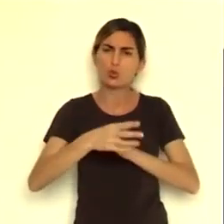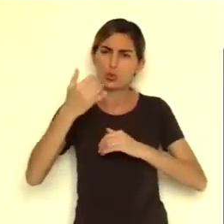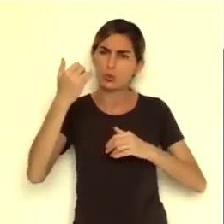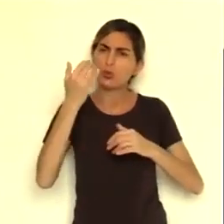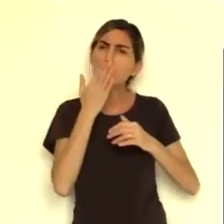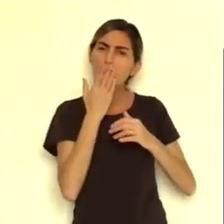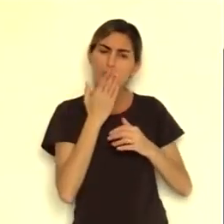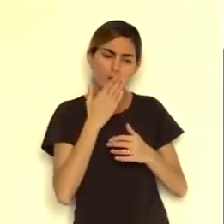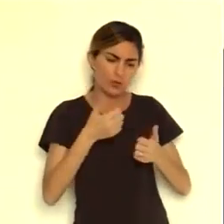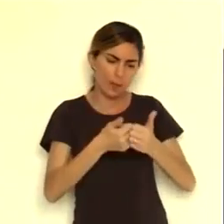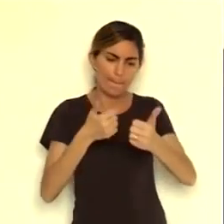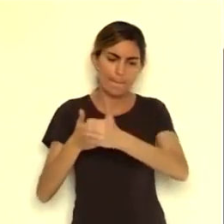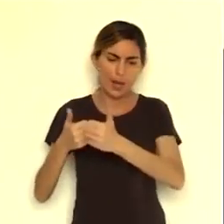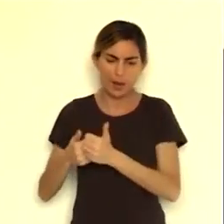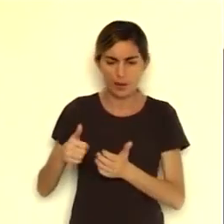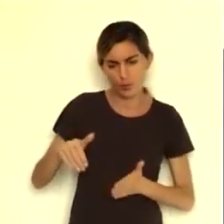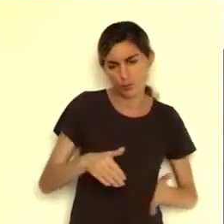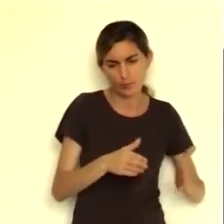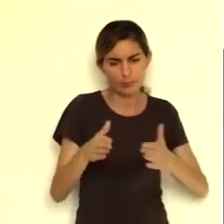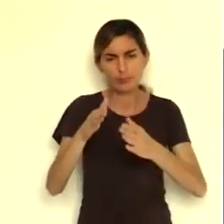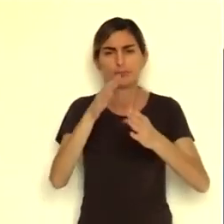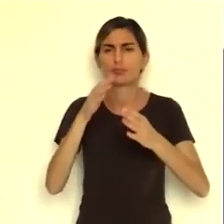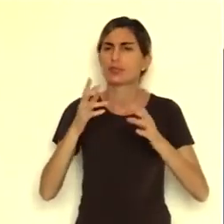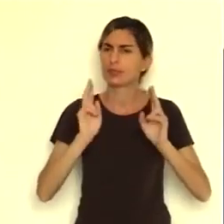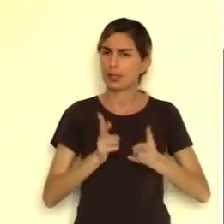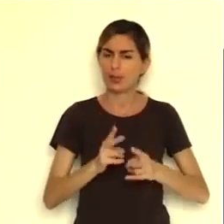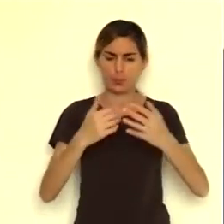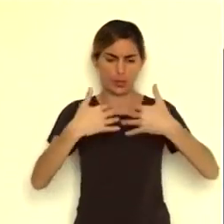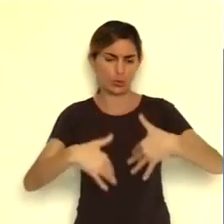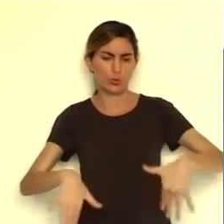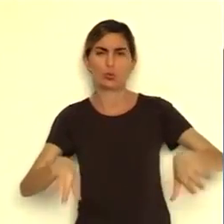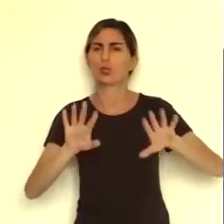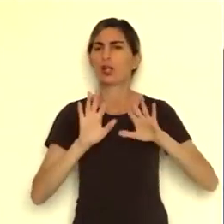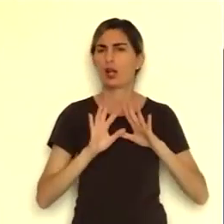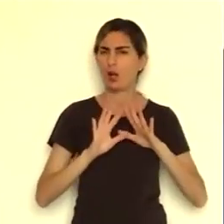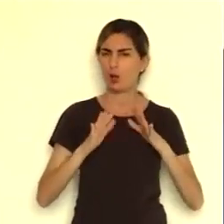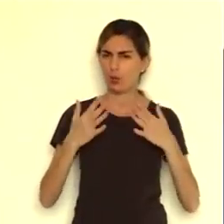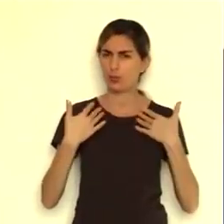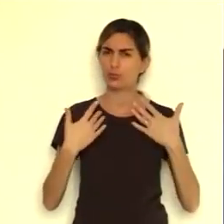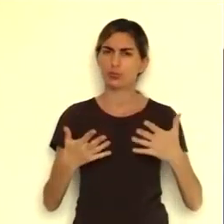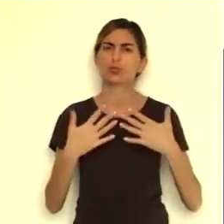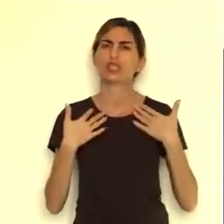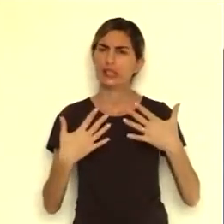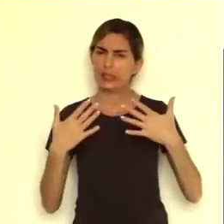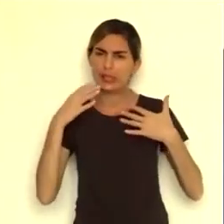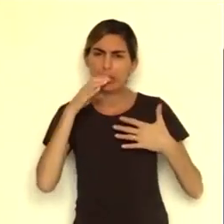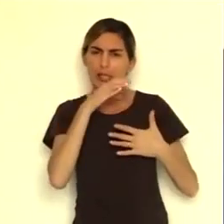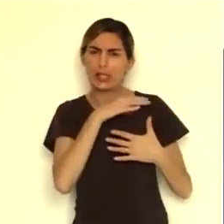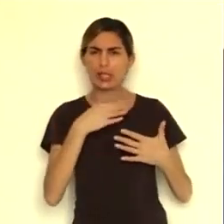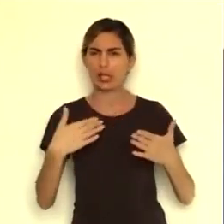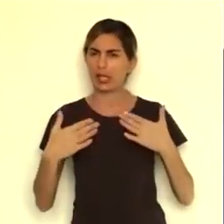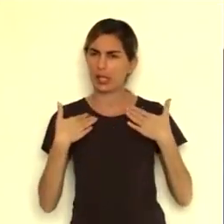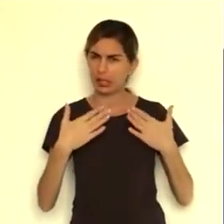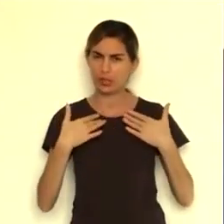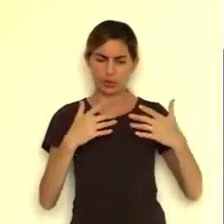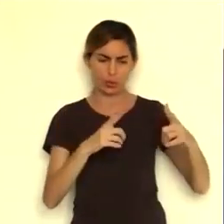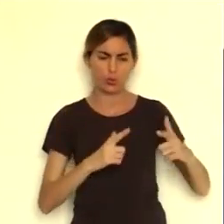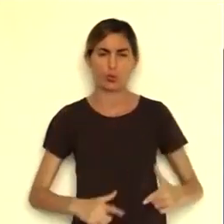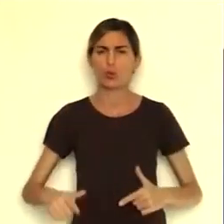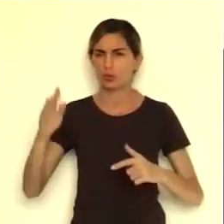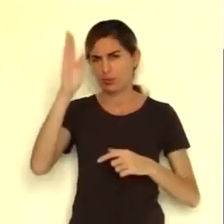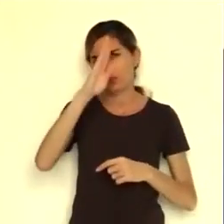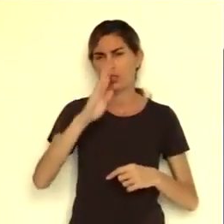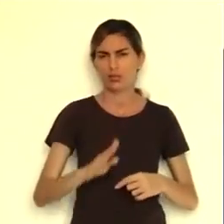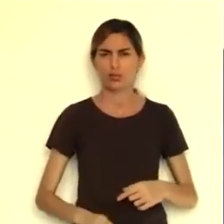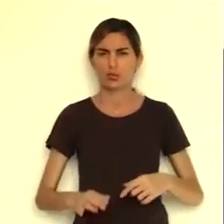os índios estavam muito próximos dos recursos naturais, numa área tropical, uma área muito quente, que é a área